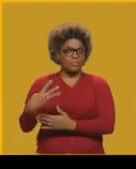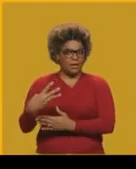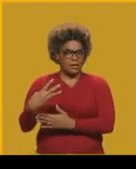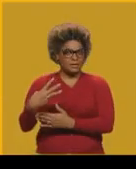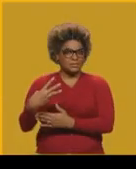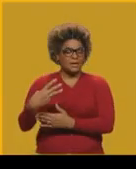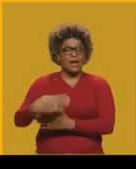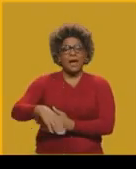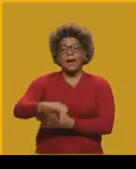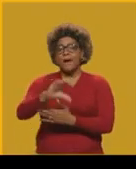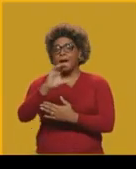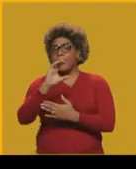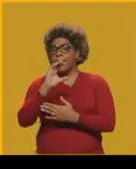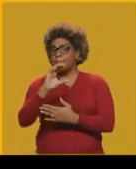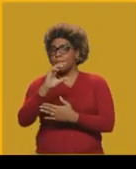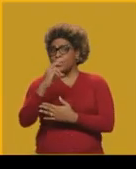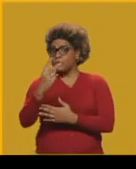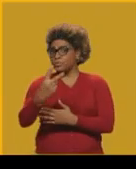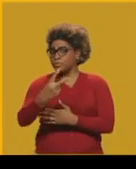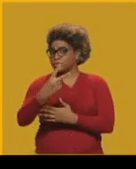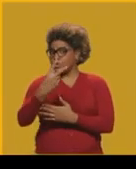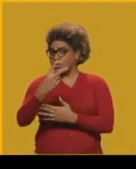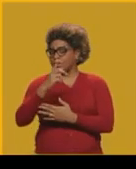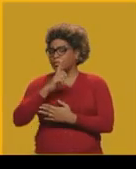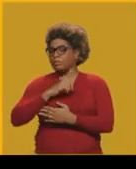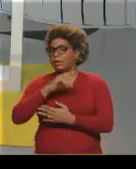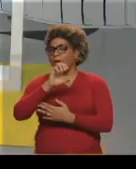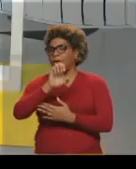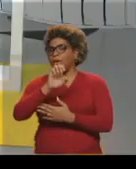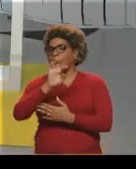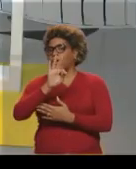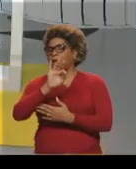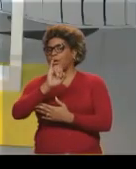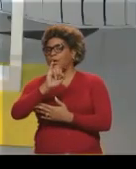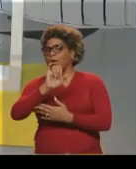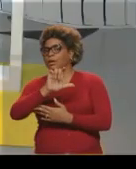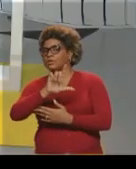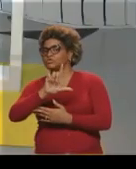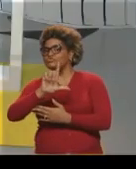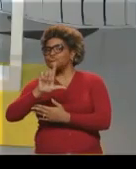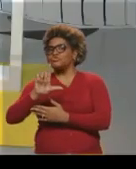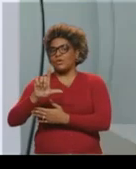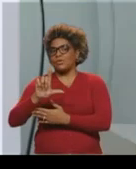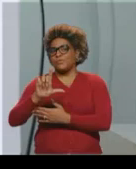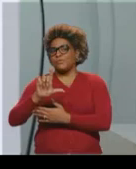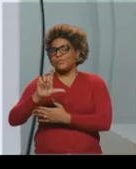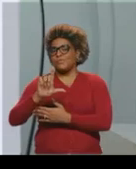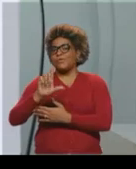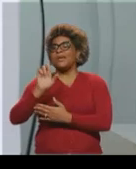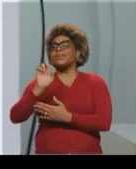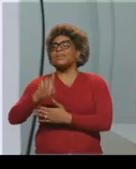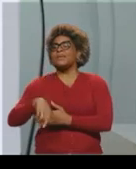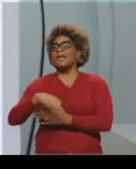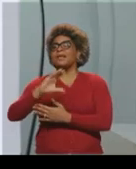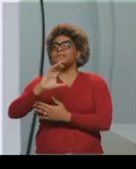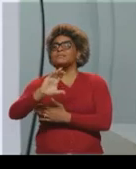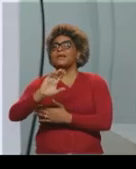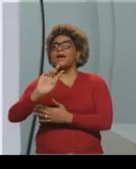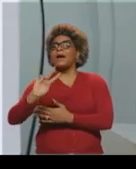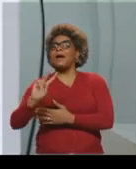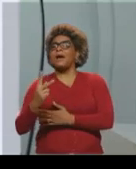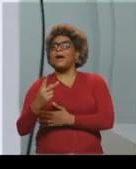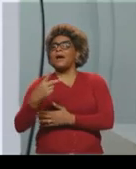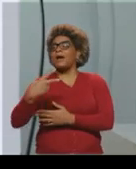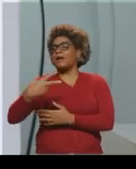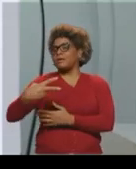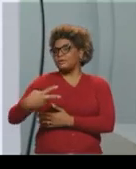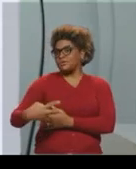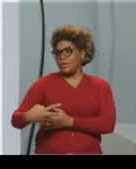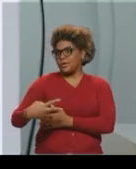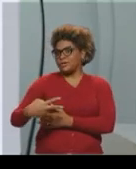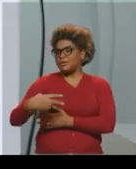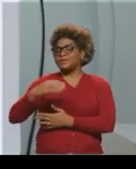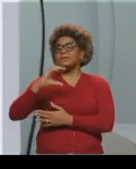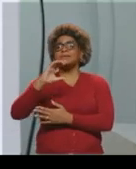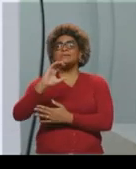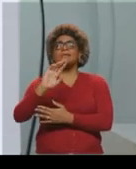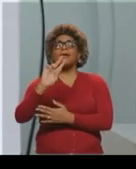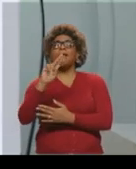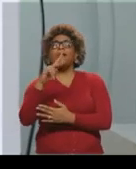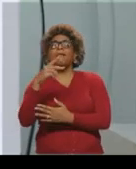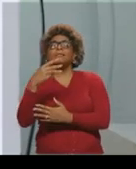carbono 2, eu tenho um etil. Então, o etil é um CH2,